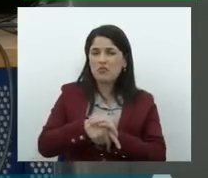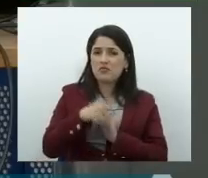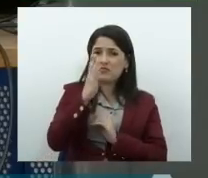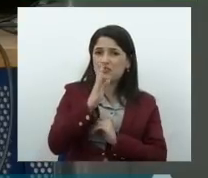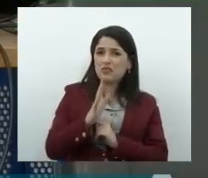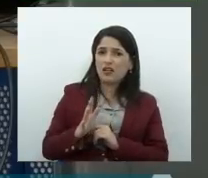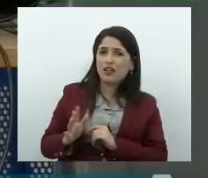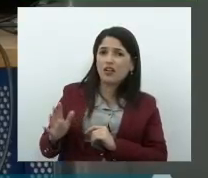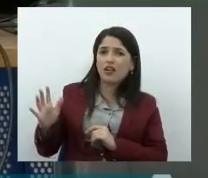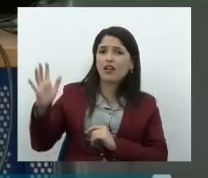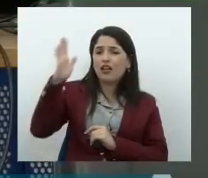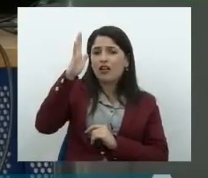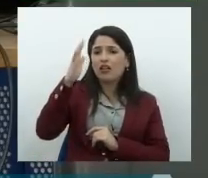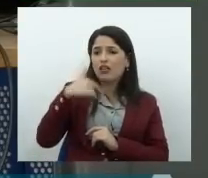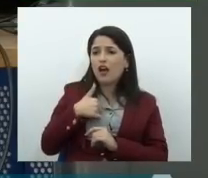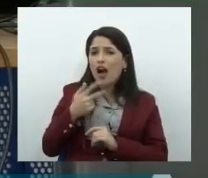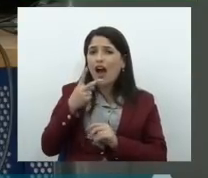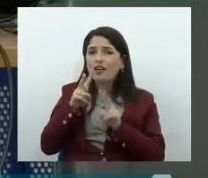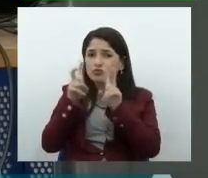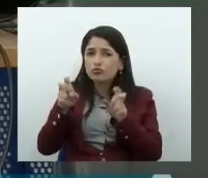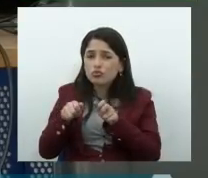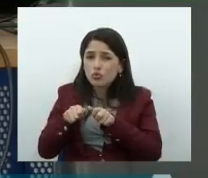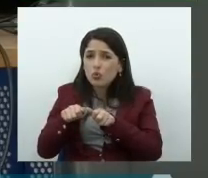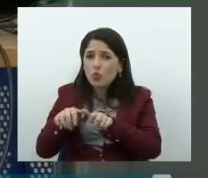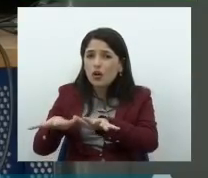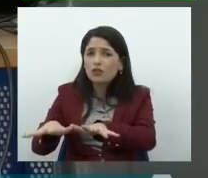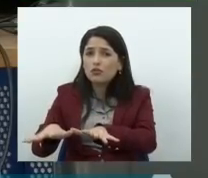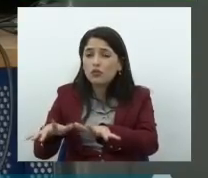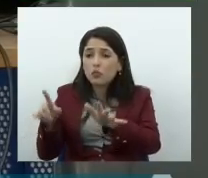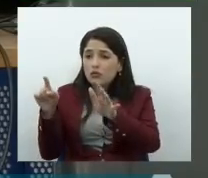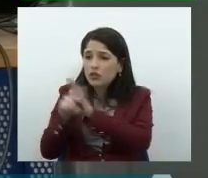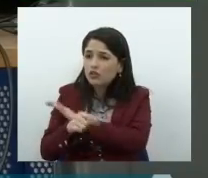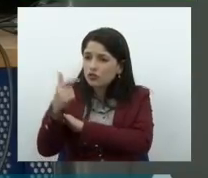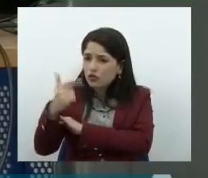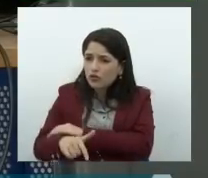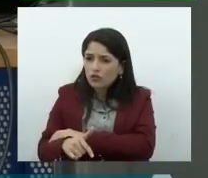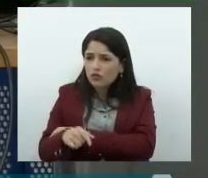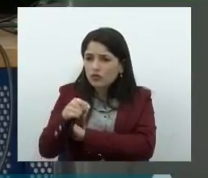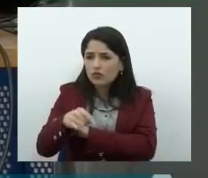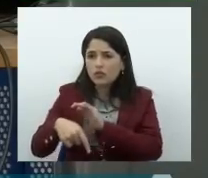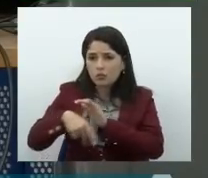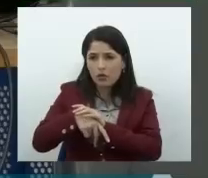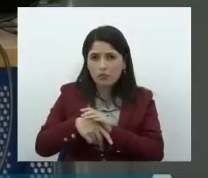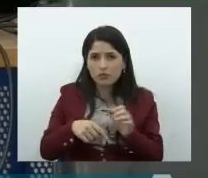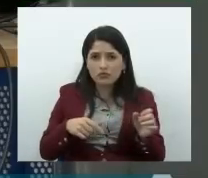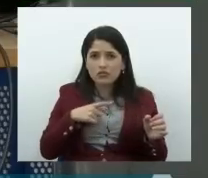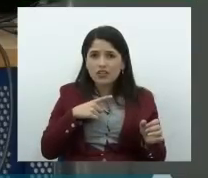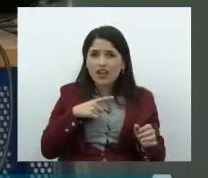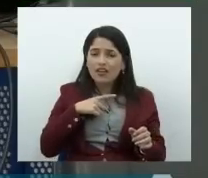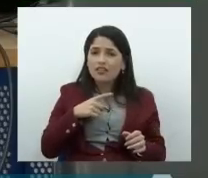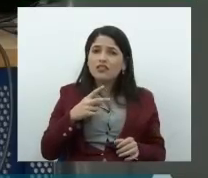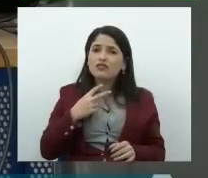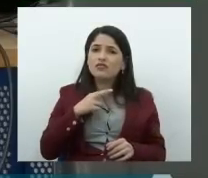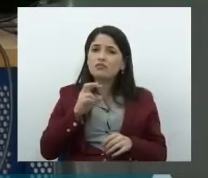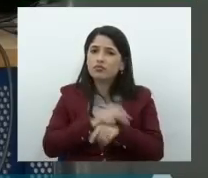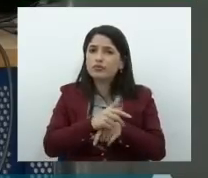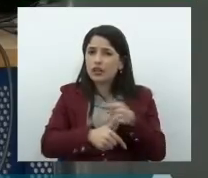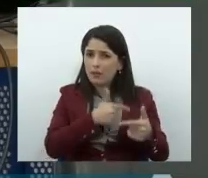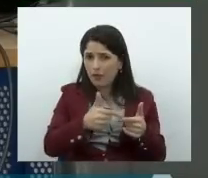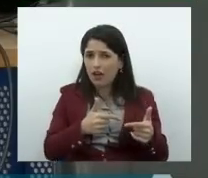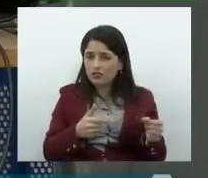questão, estou falando de Guarulhos. E eu faço uma pergunta de novo, será que o senhor tem cargo também nessa administração? Será que o senhor